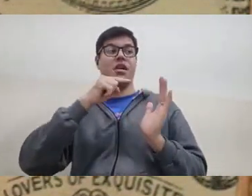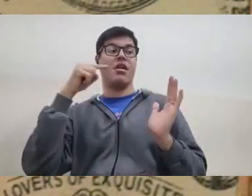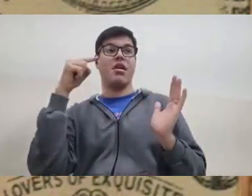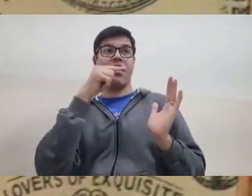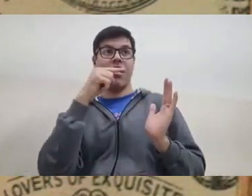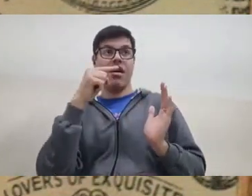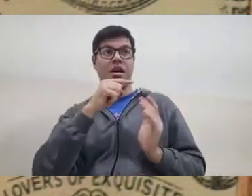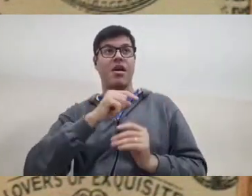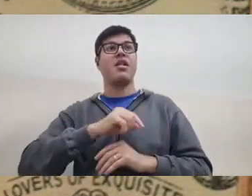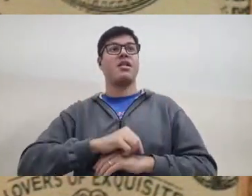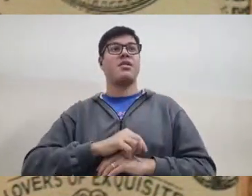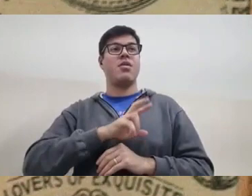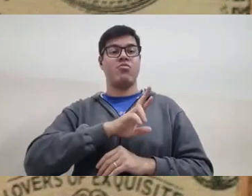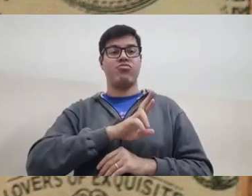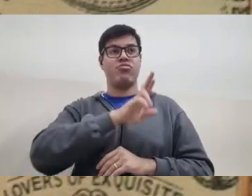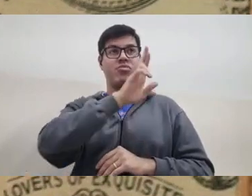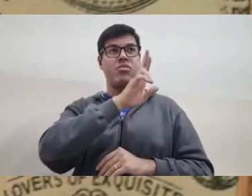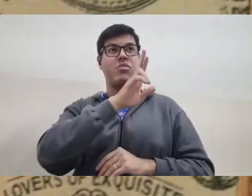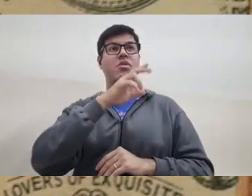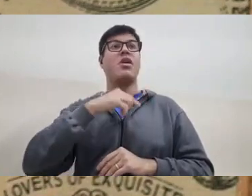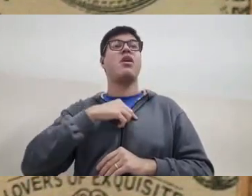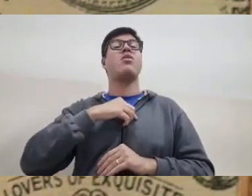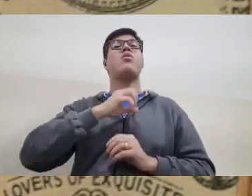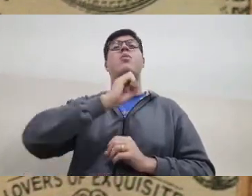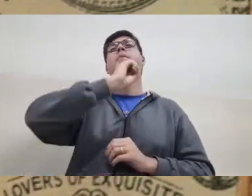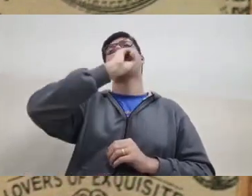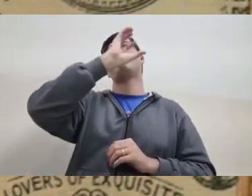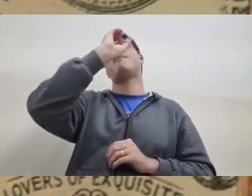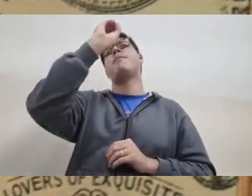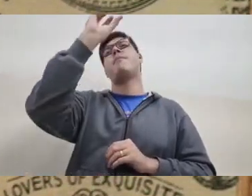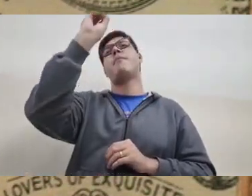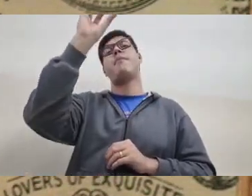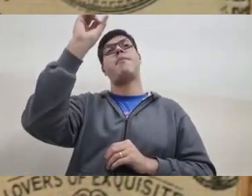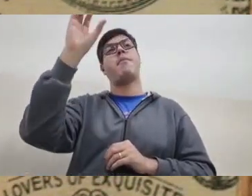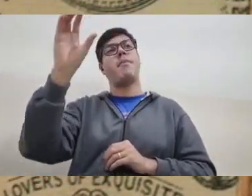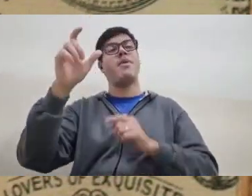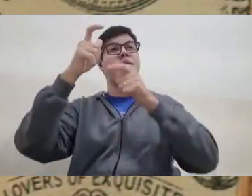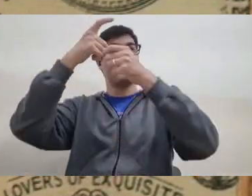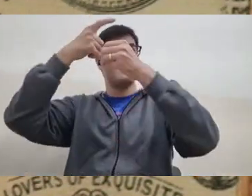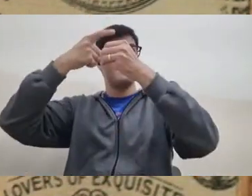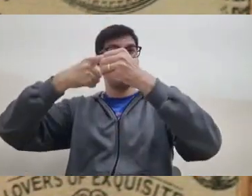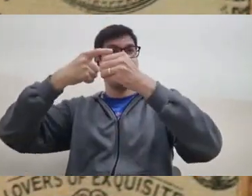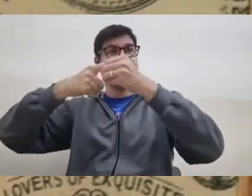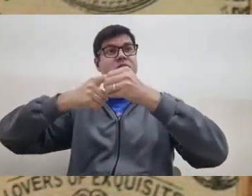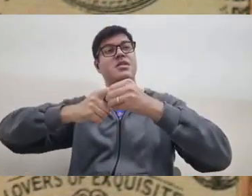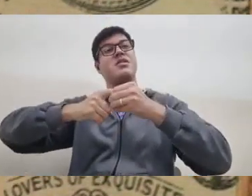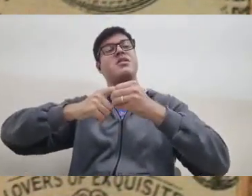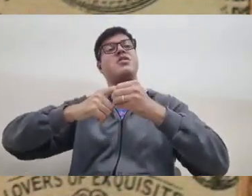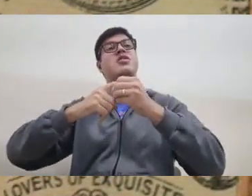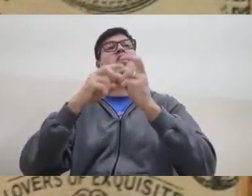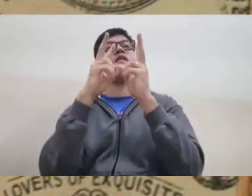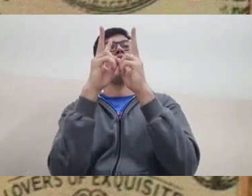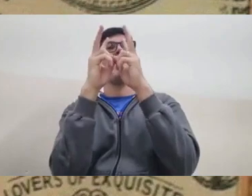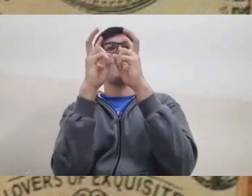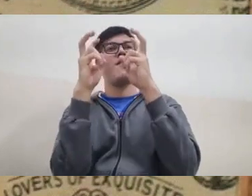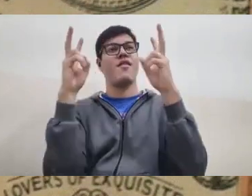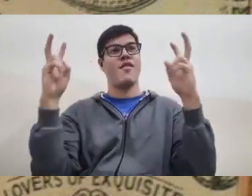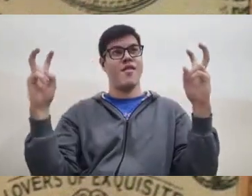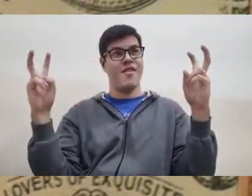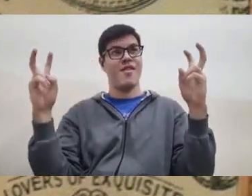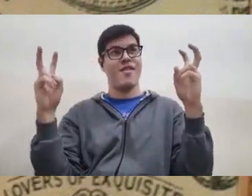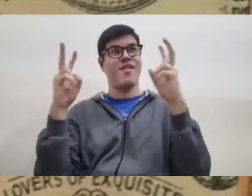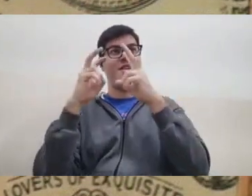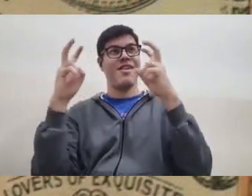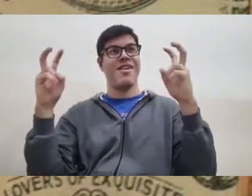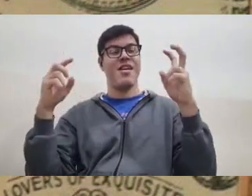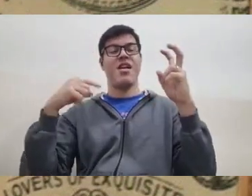Banco levou eu fui para a flor Florianópolis tava em Florianópolis falei minha mulher não vou mais